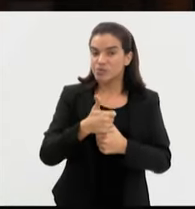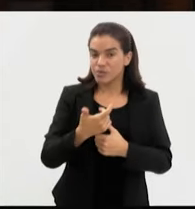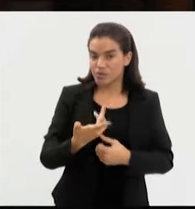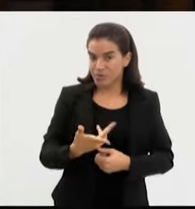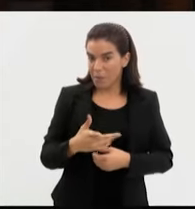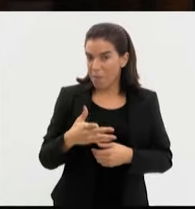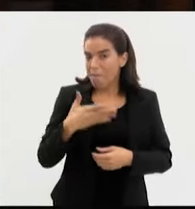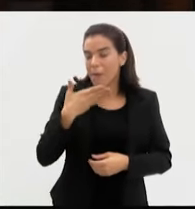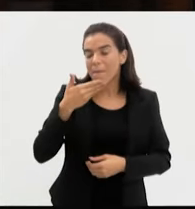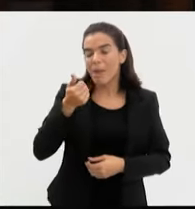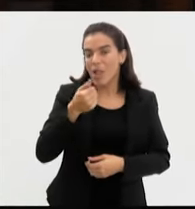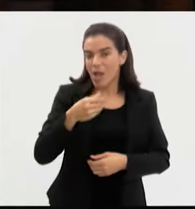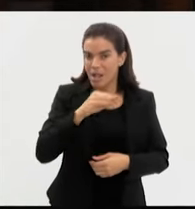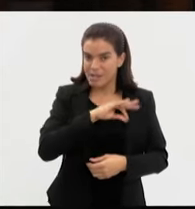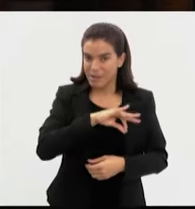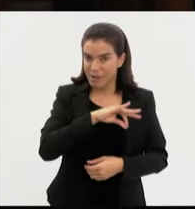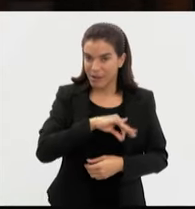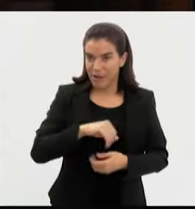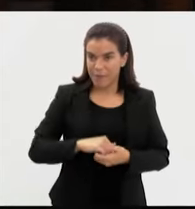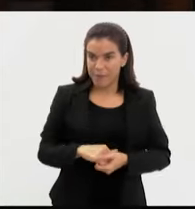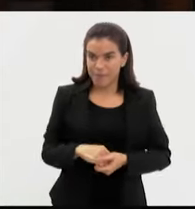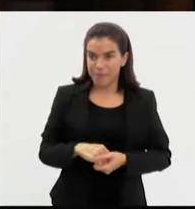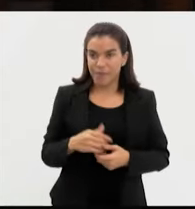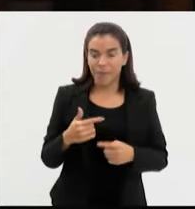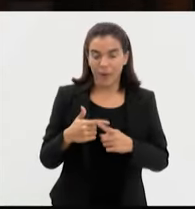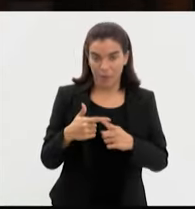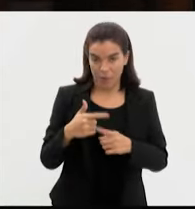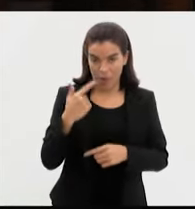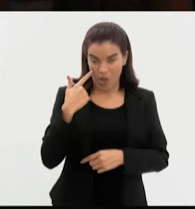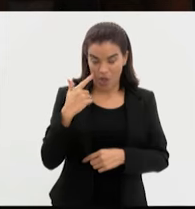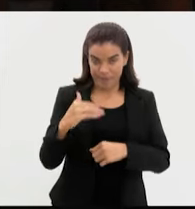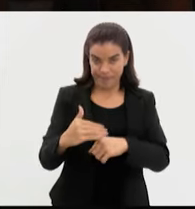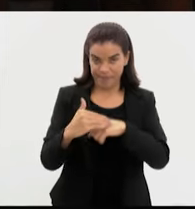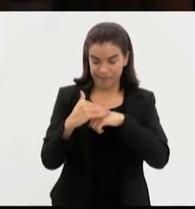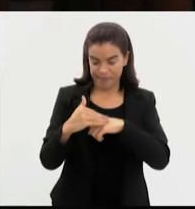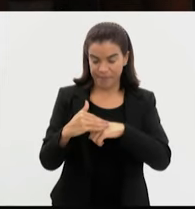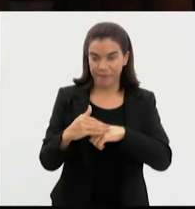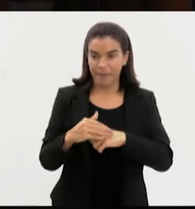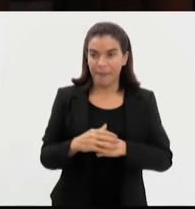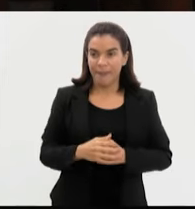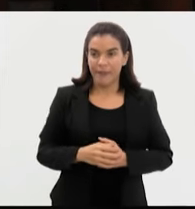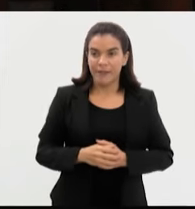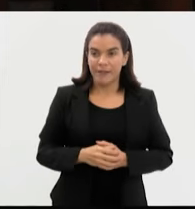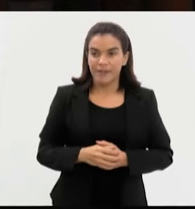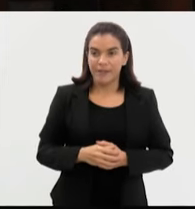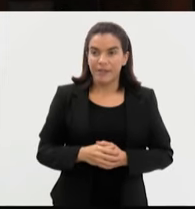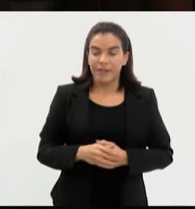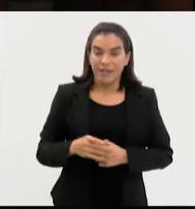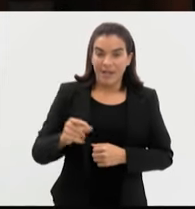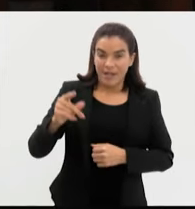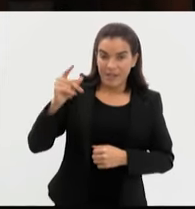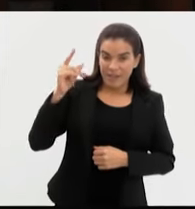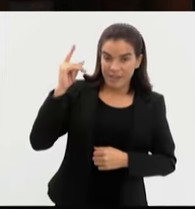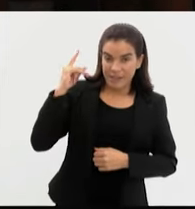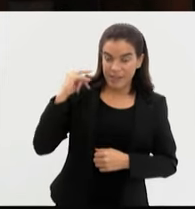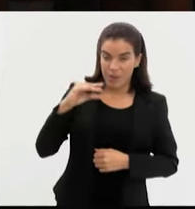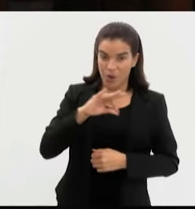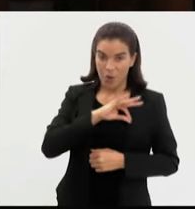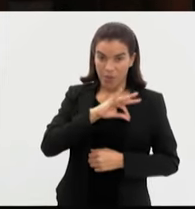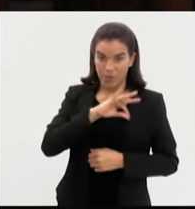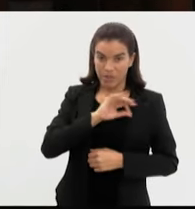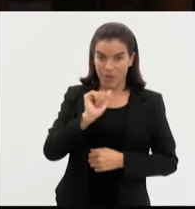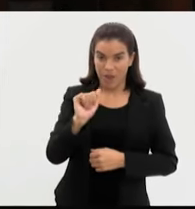uma melhorada que seja da paridade por reformado porque o governador diz seguinte Carlinho antigamente quando o policial se